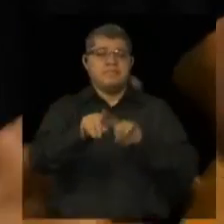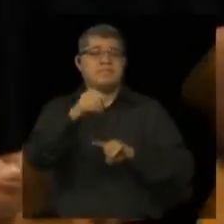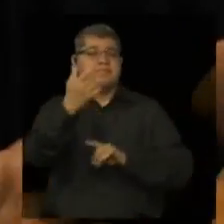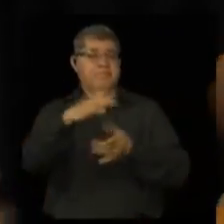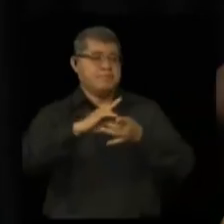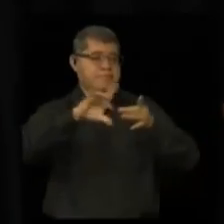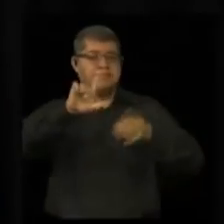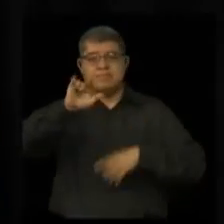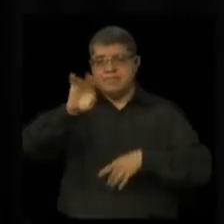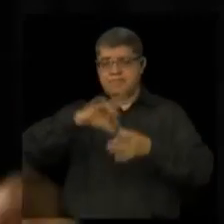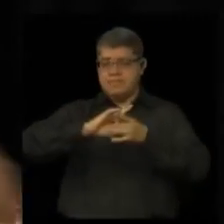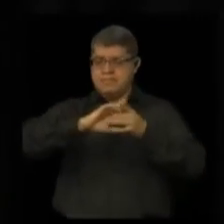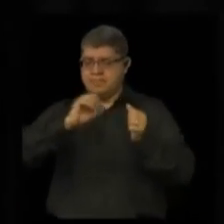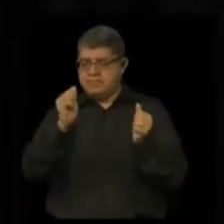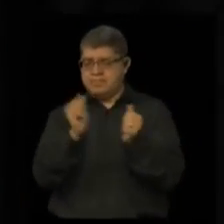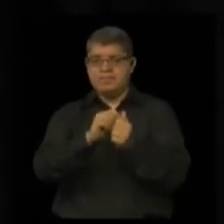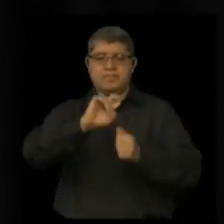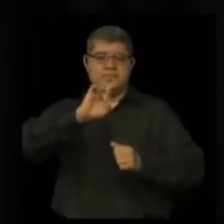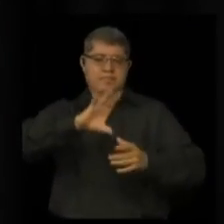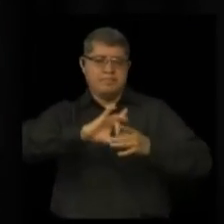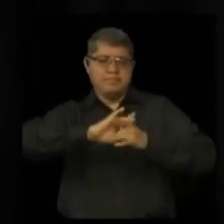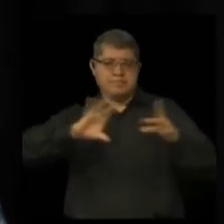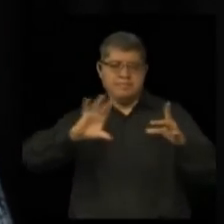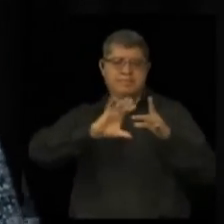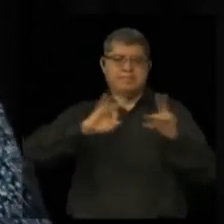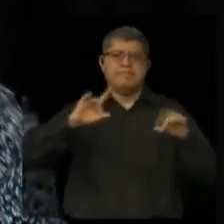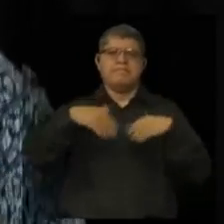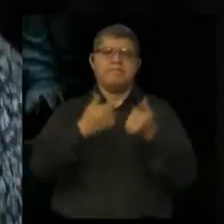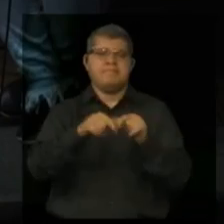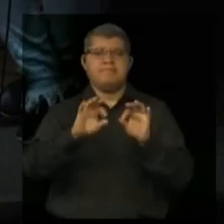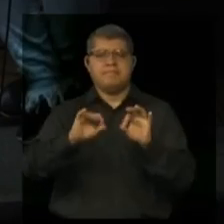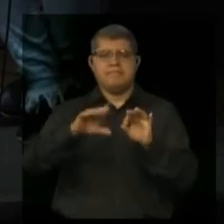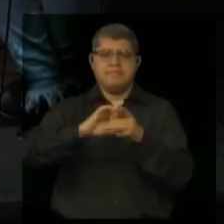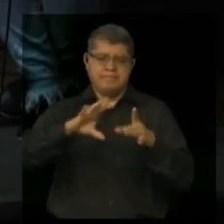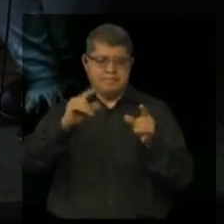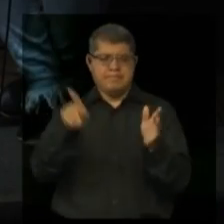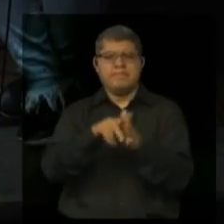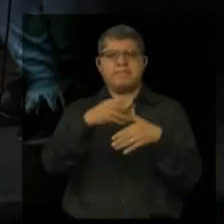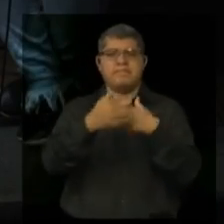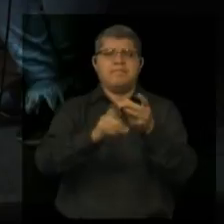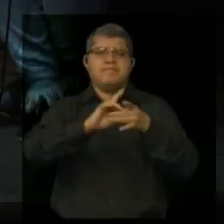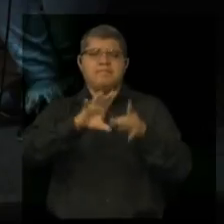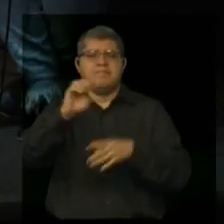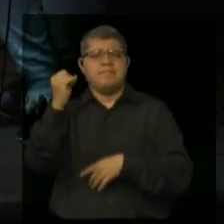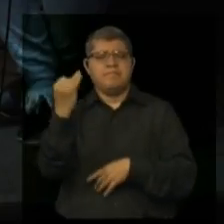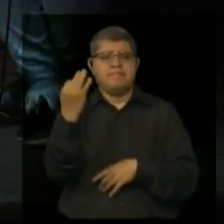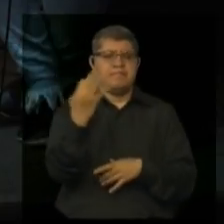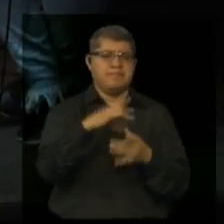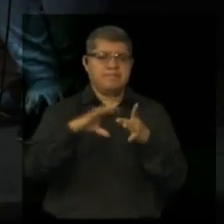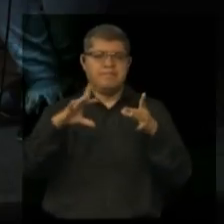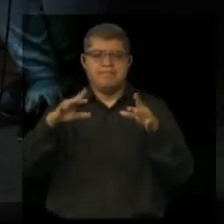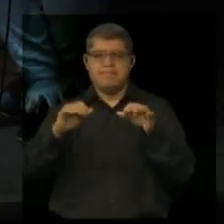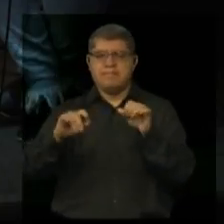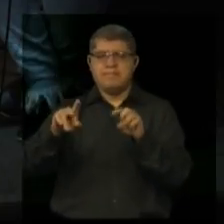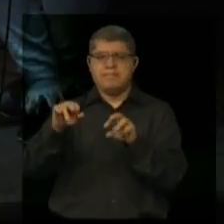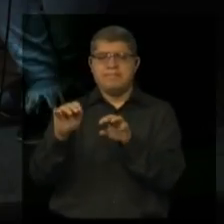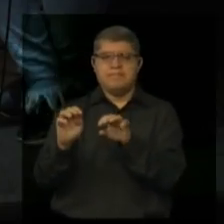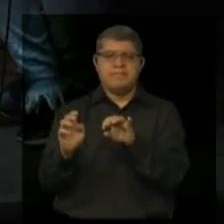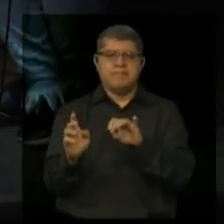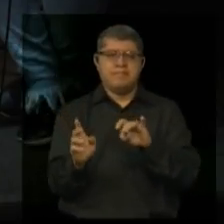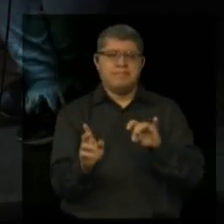A liberdade só é livre quando escapa, pá. A liberdade só é livre quando escapa, pá.